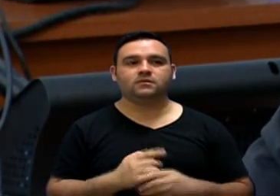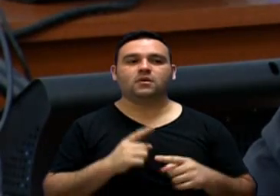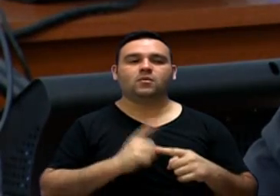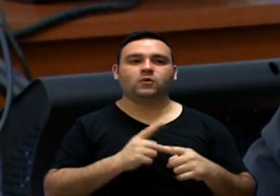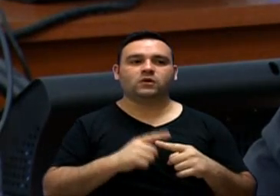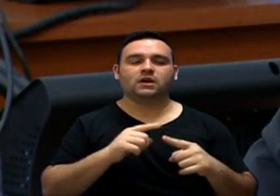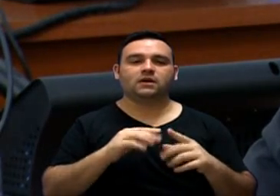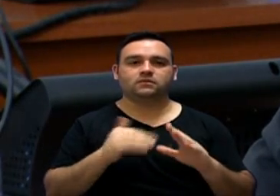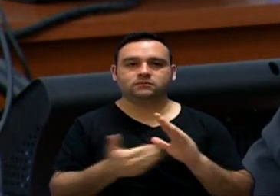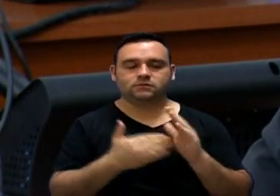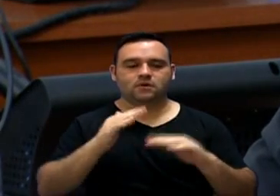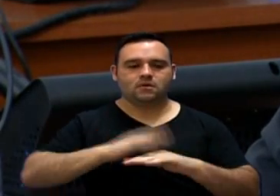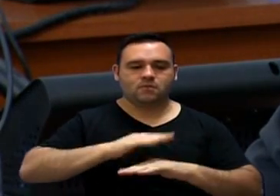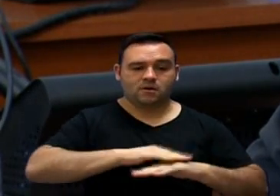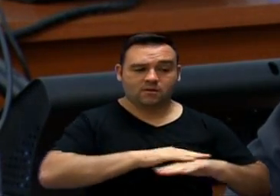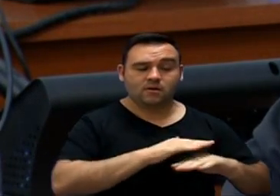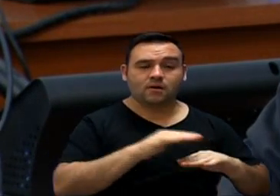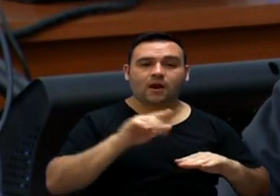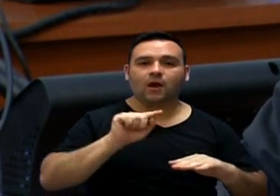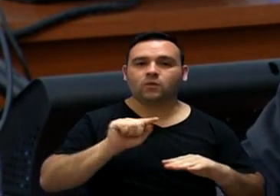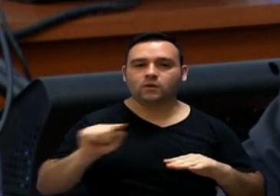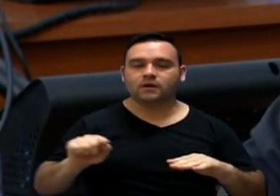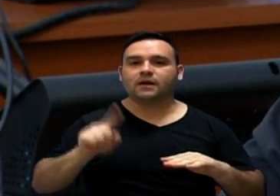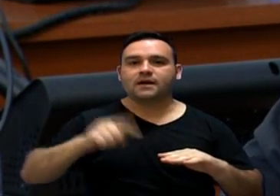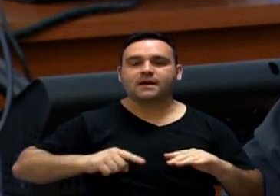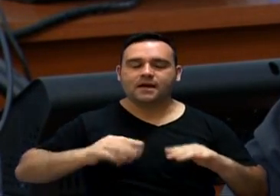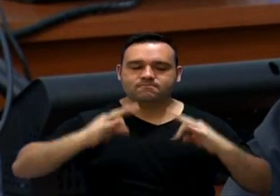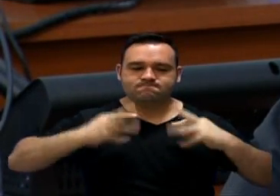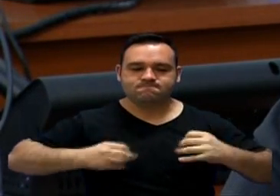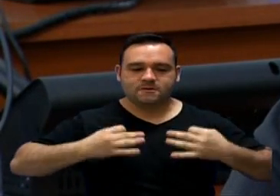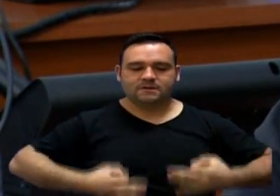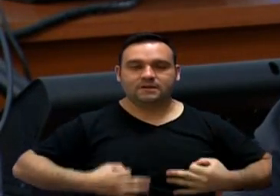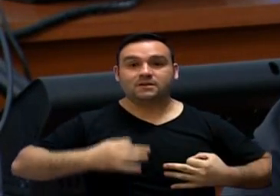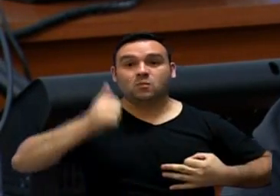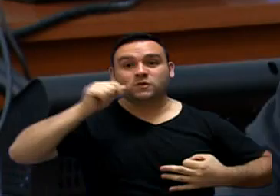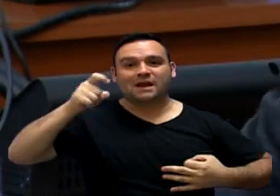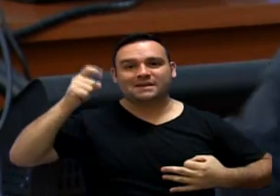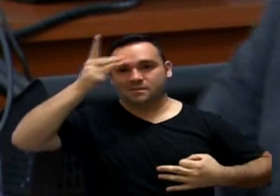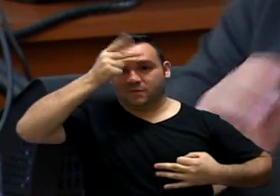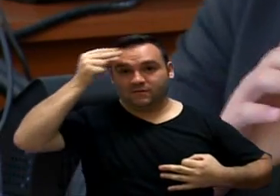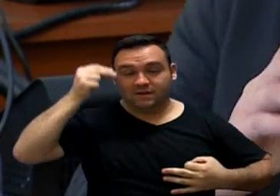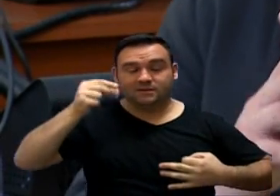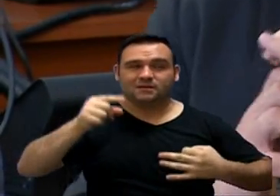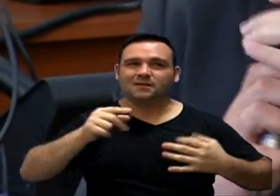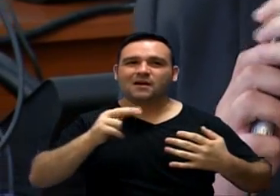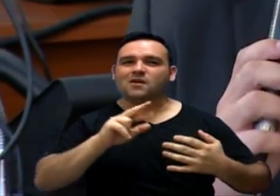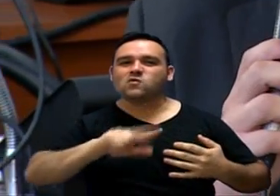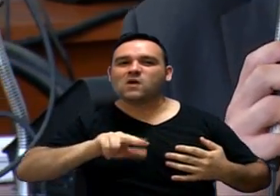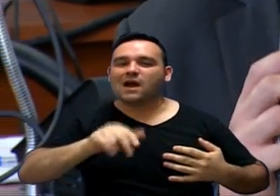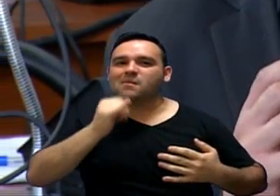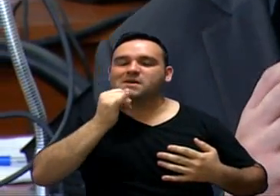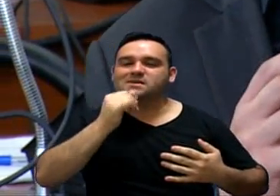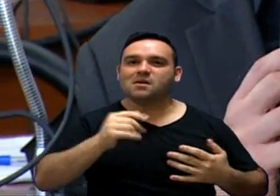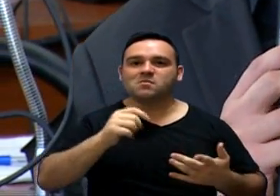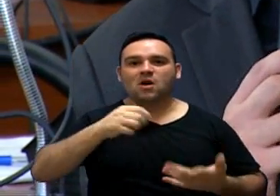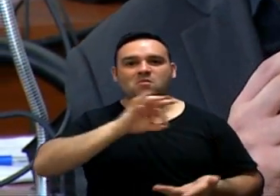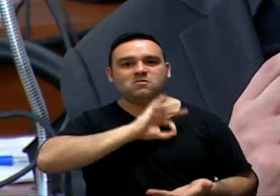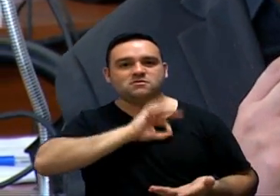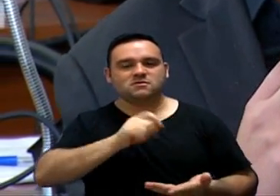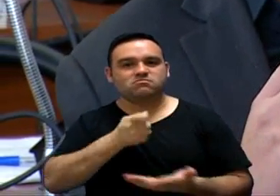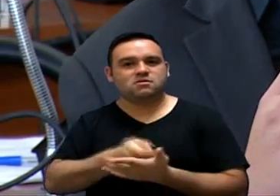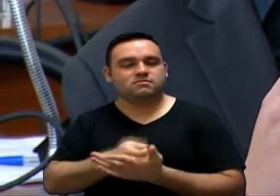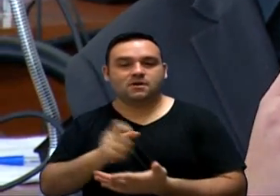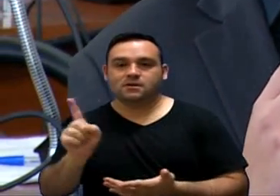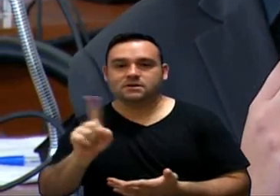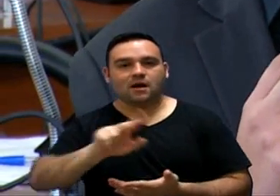que foi feito até para manter a integridade da ex-prefeita, a minha integridade, em nenhum momento foi uso da força policial,